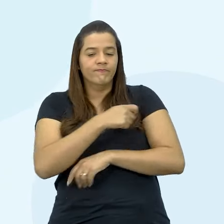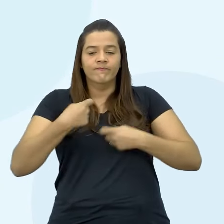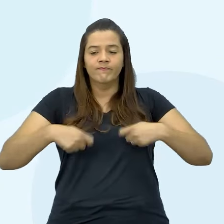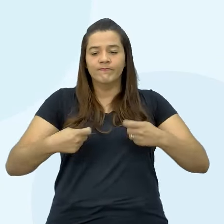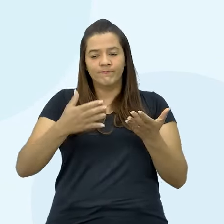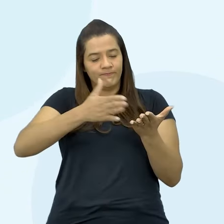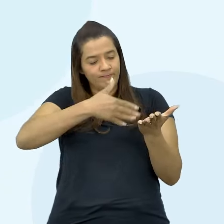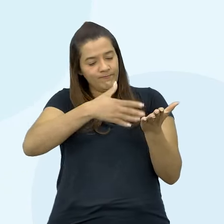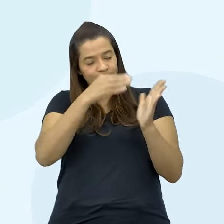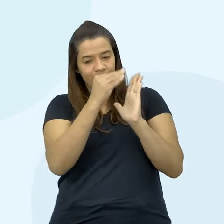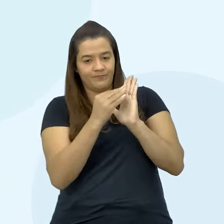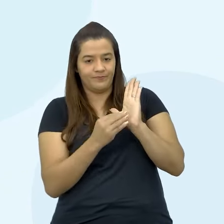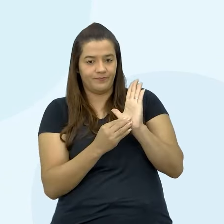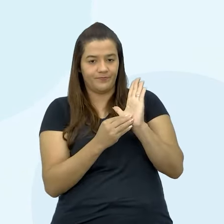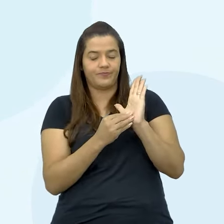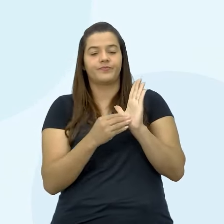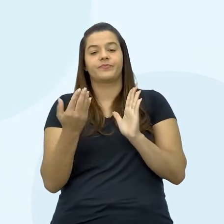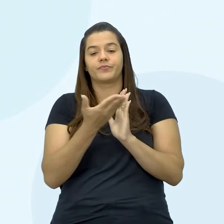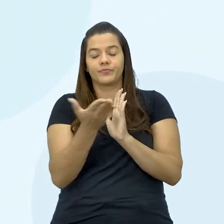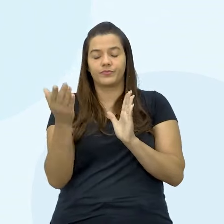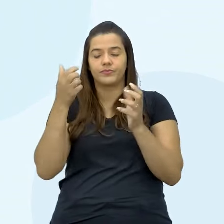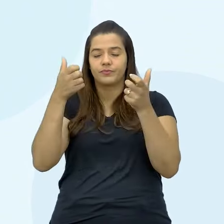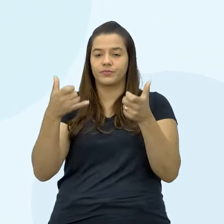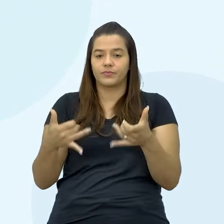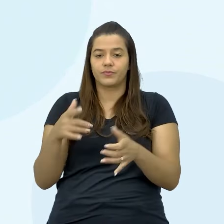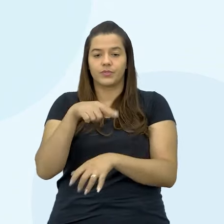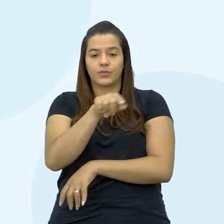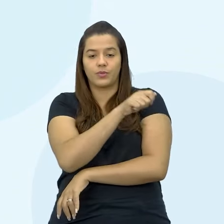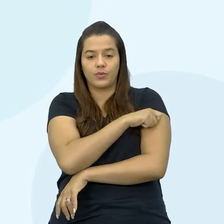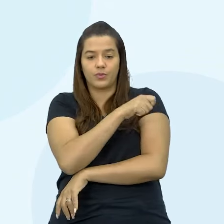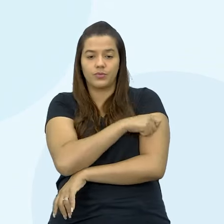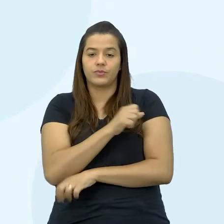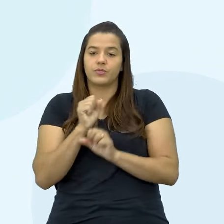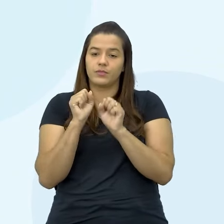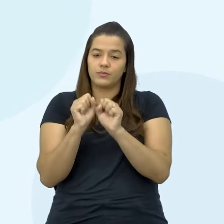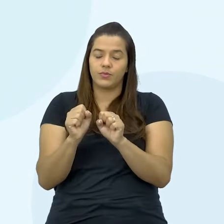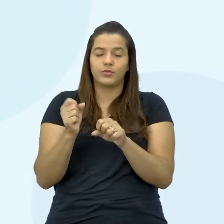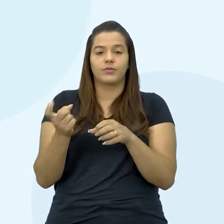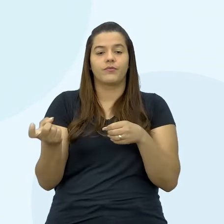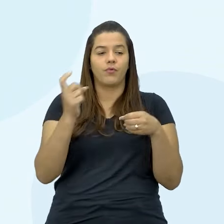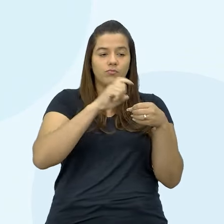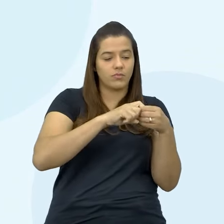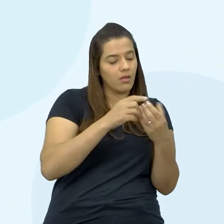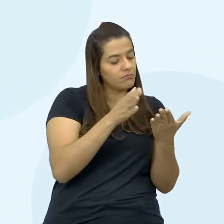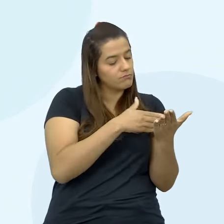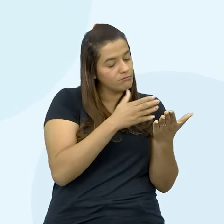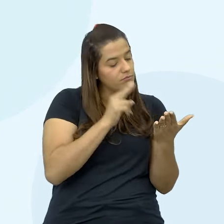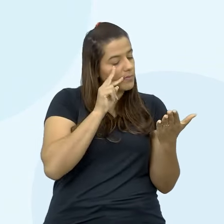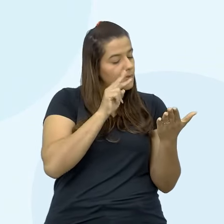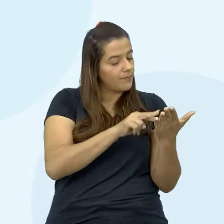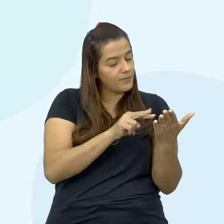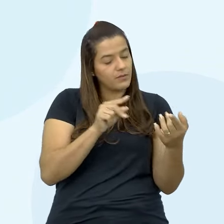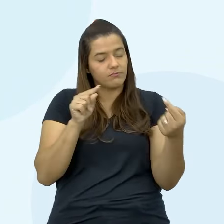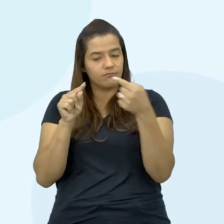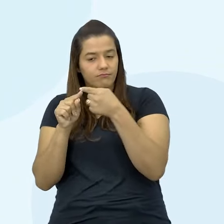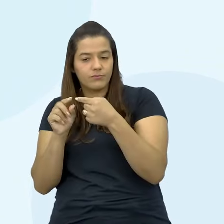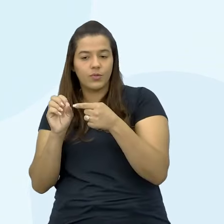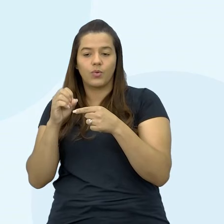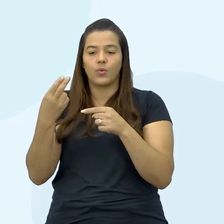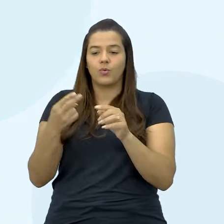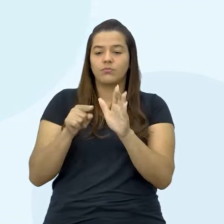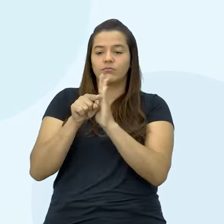diários de bordo. Explique aos estudantes que eles podem voltar a essas anotações para confirmar ou confrontar